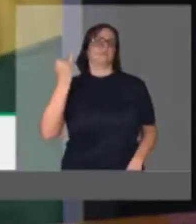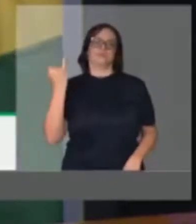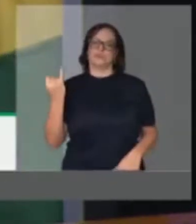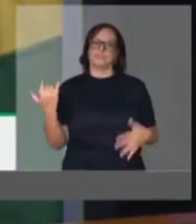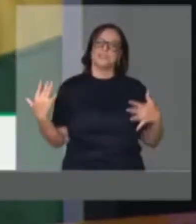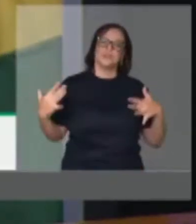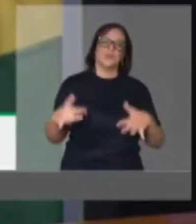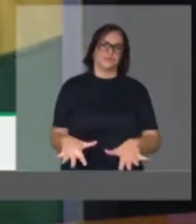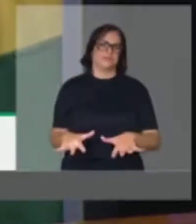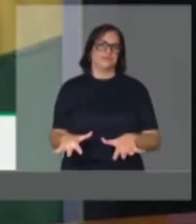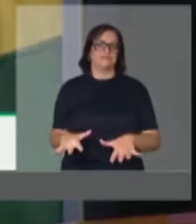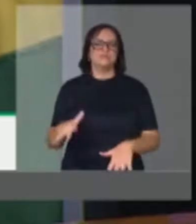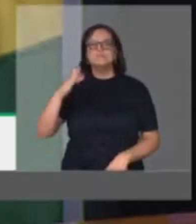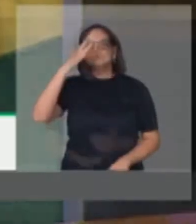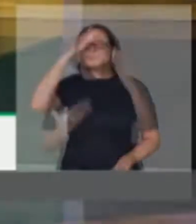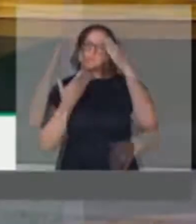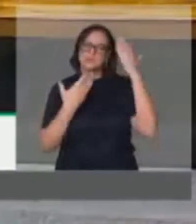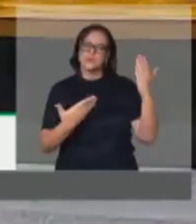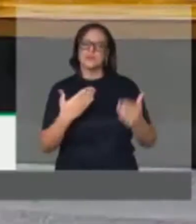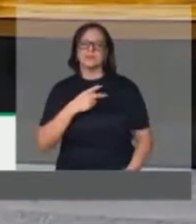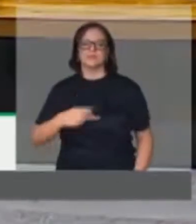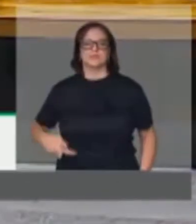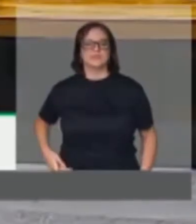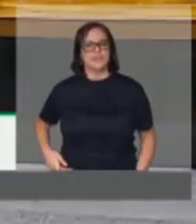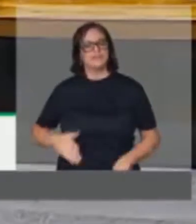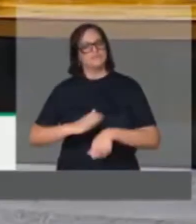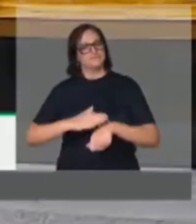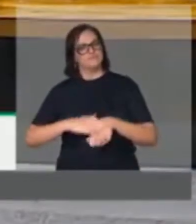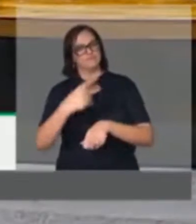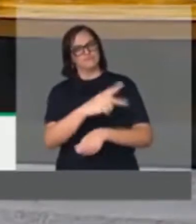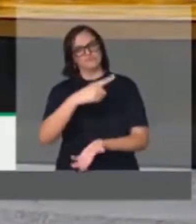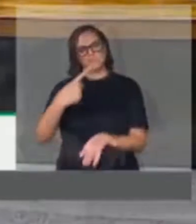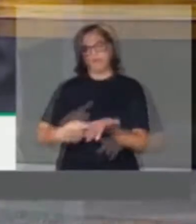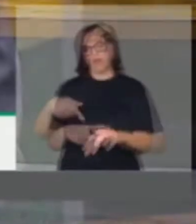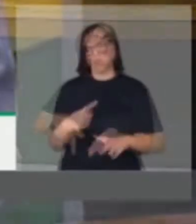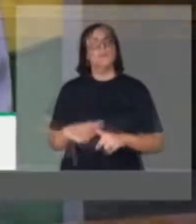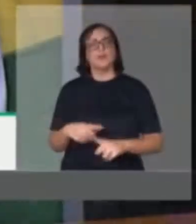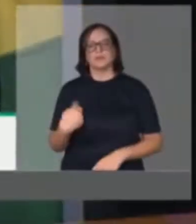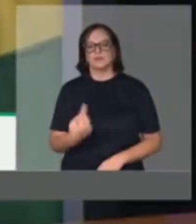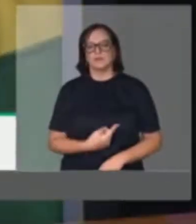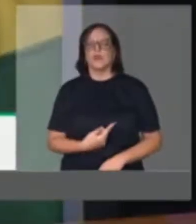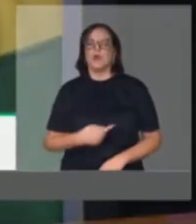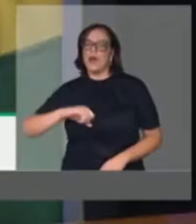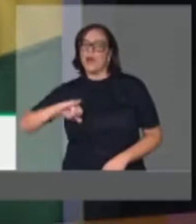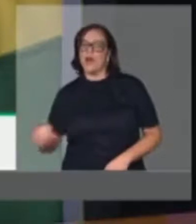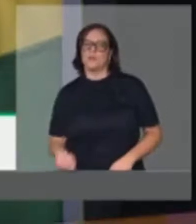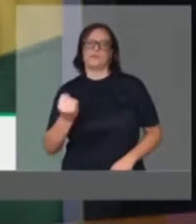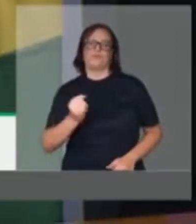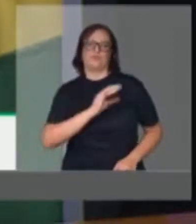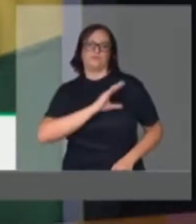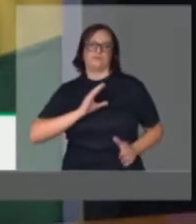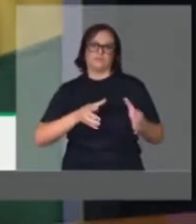deficiência em todos os segmentos da nossa sociedade nós buscamos através da comissão permanente da pessoa com